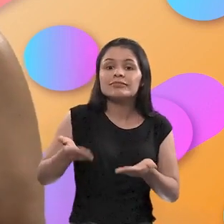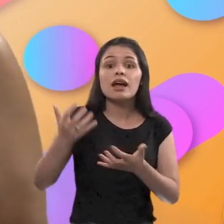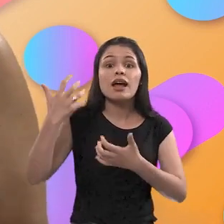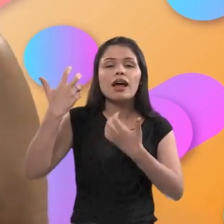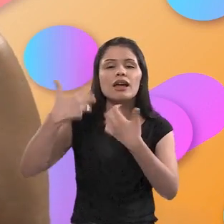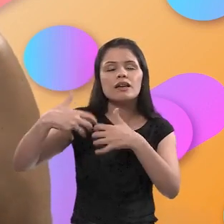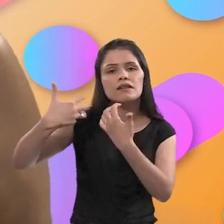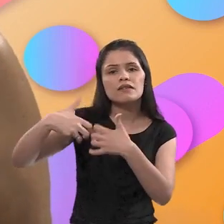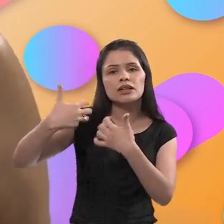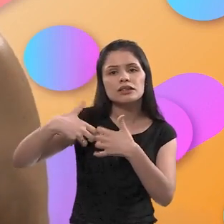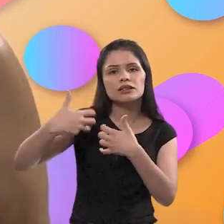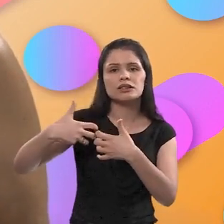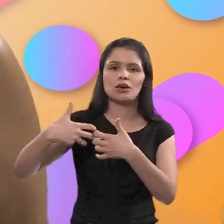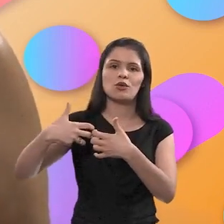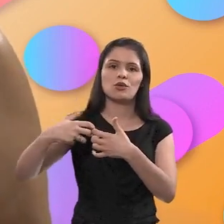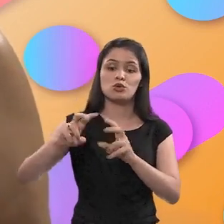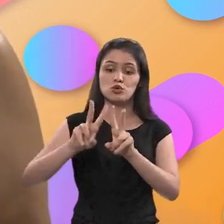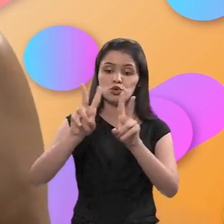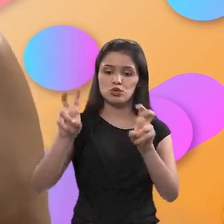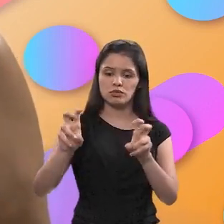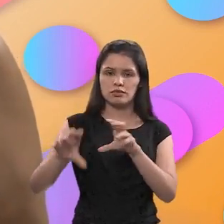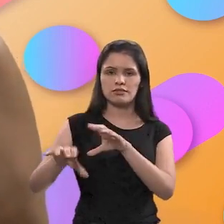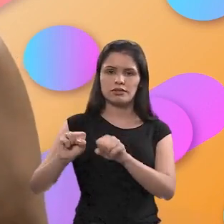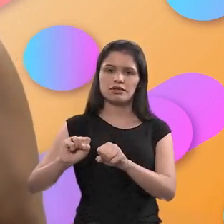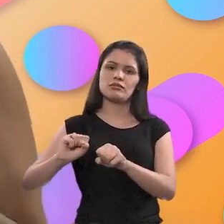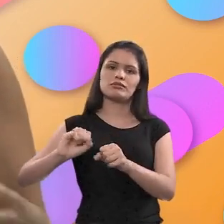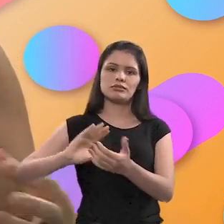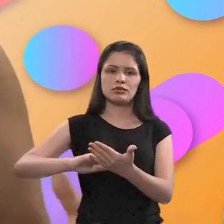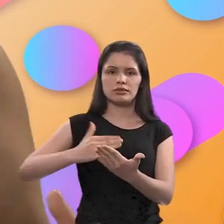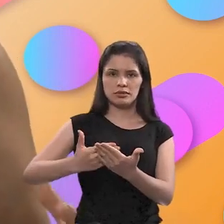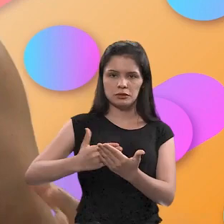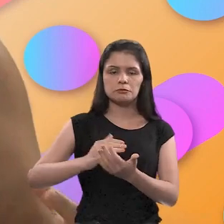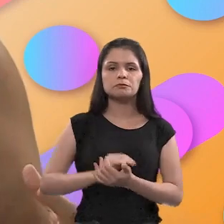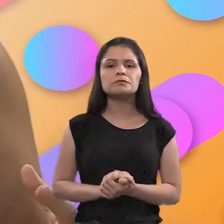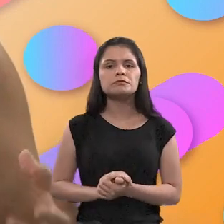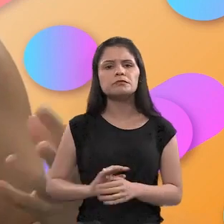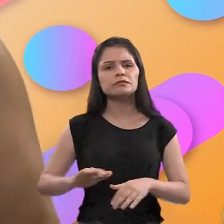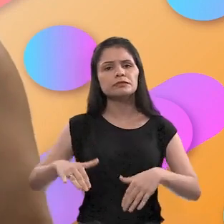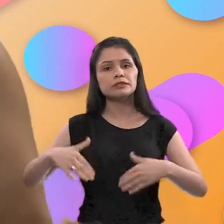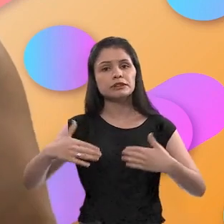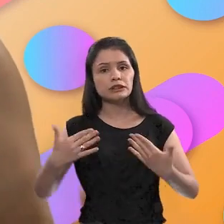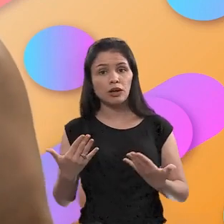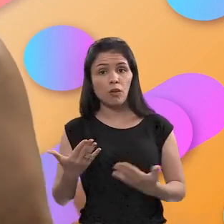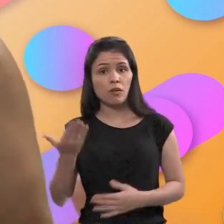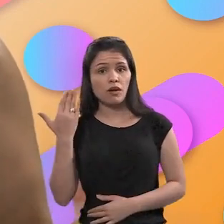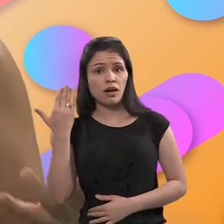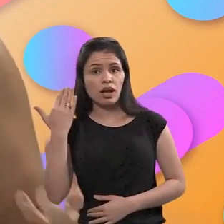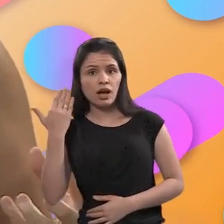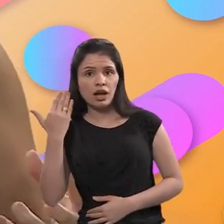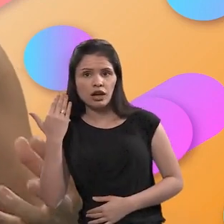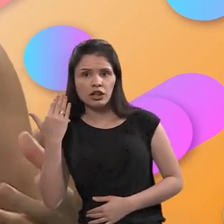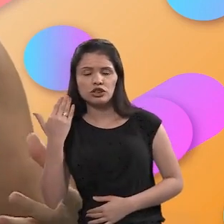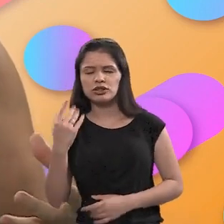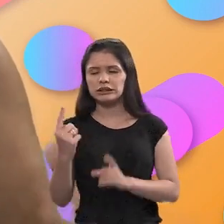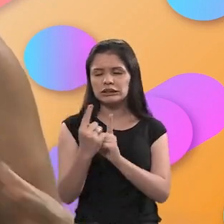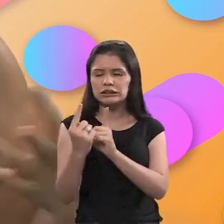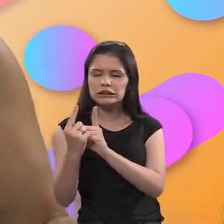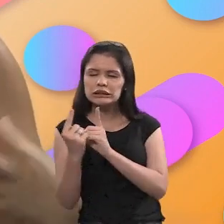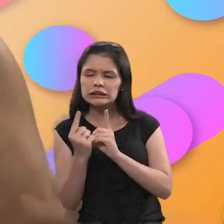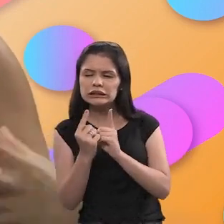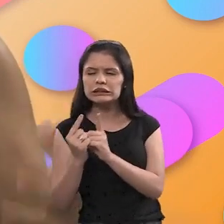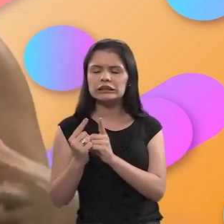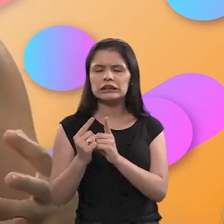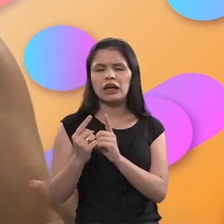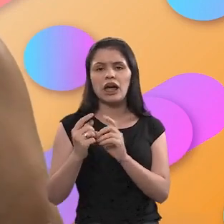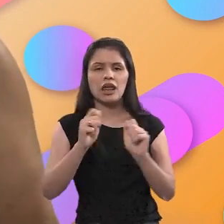as possibilidades de fazer do intérprete. Então, a gente sai de um fazer em serviço, ou seja,